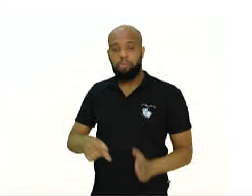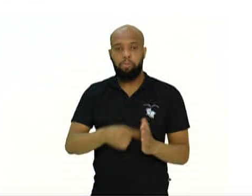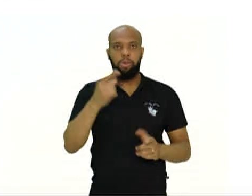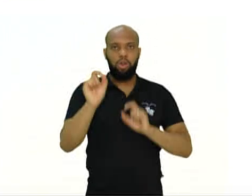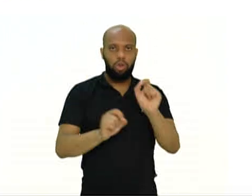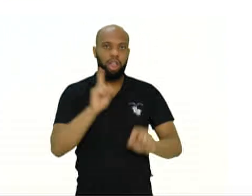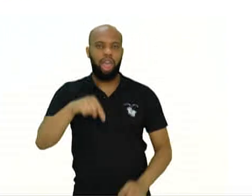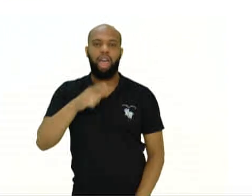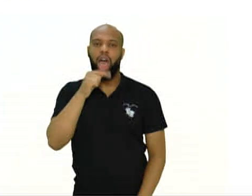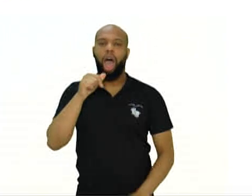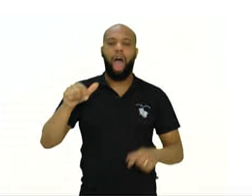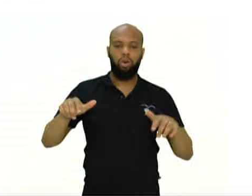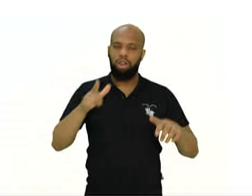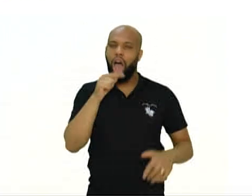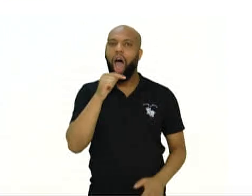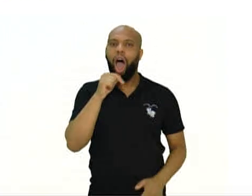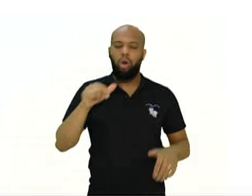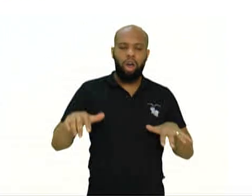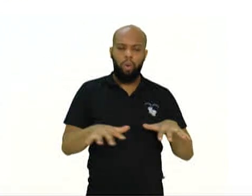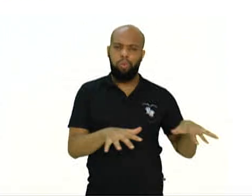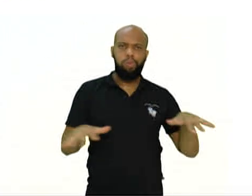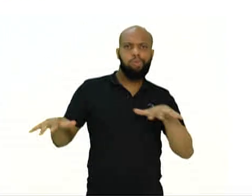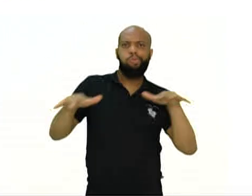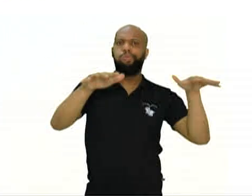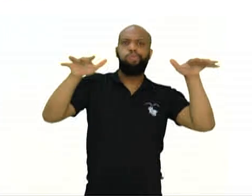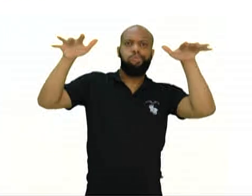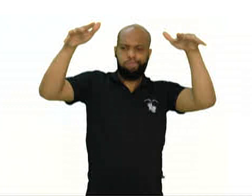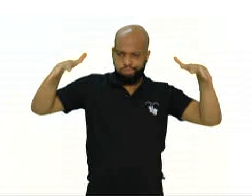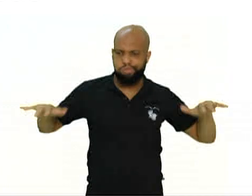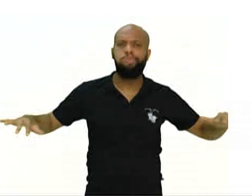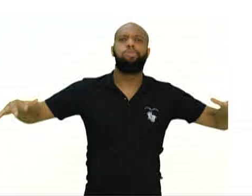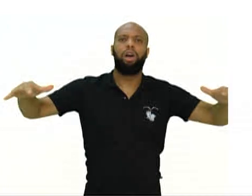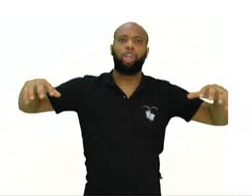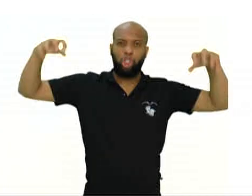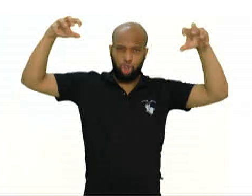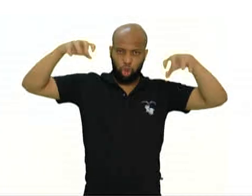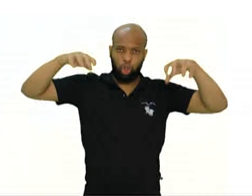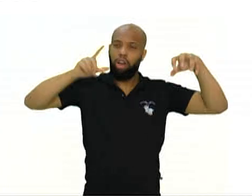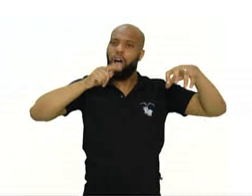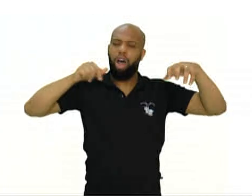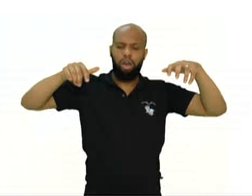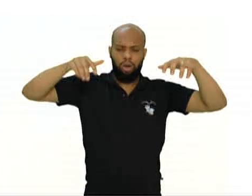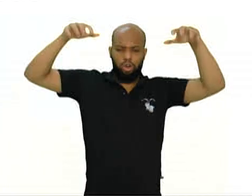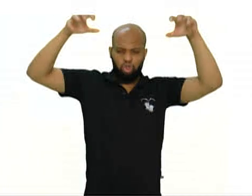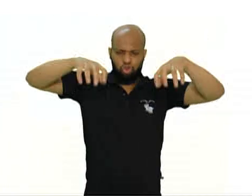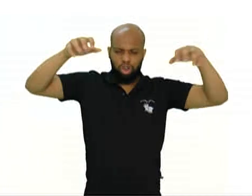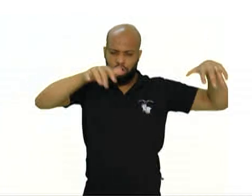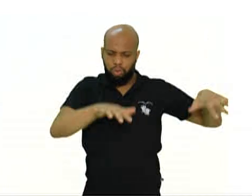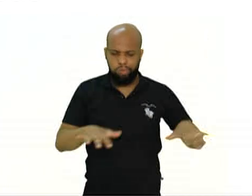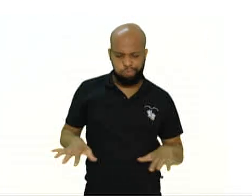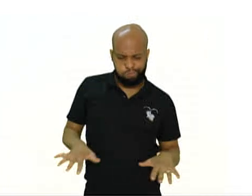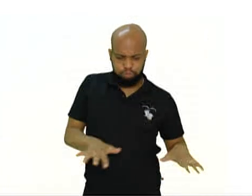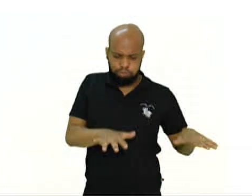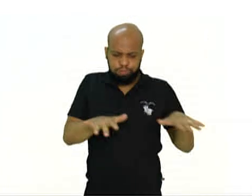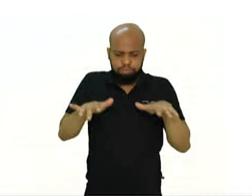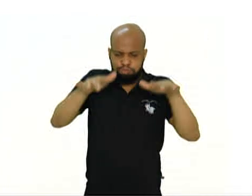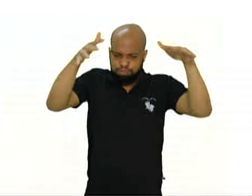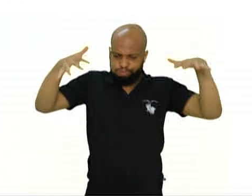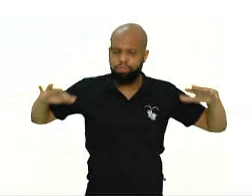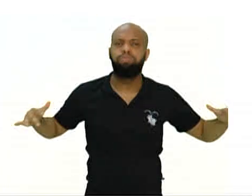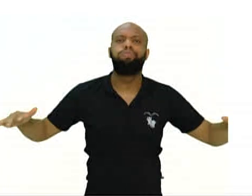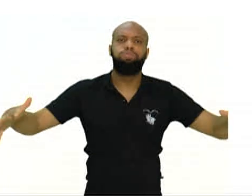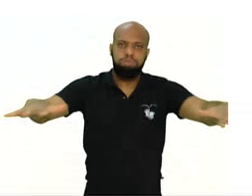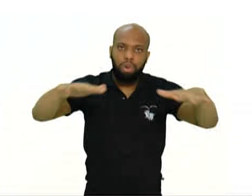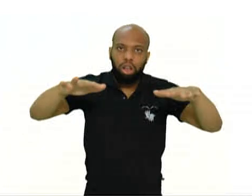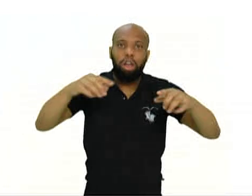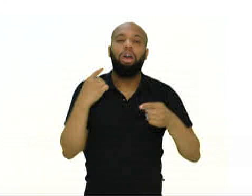é a questão das enchentes. Muito comum está se tornando a questão das enchentes, porque as cidades